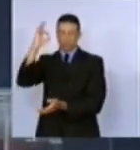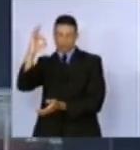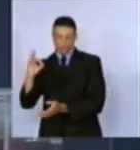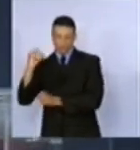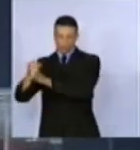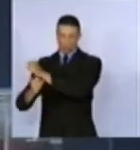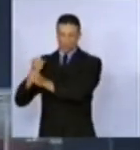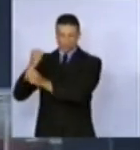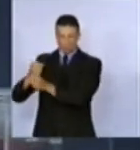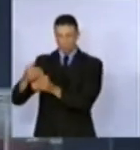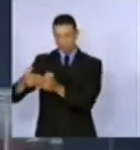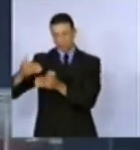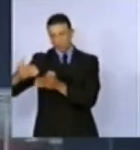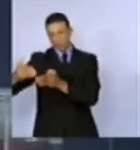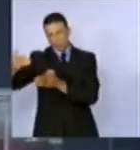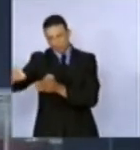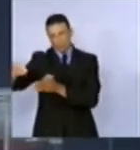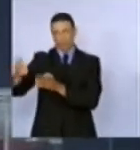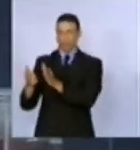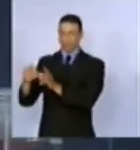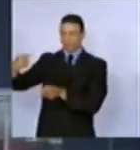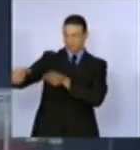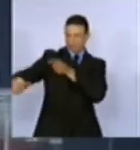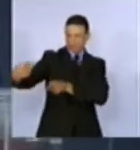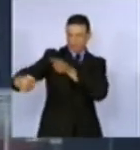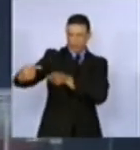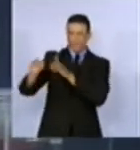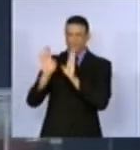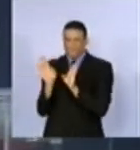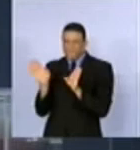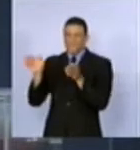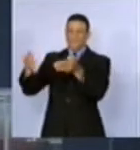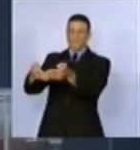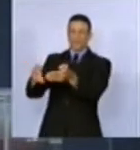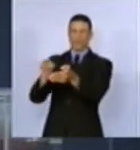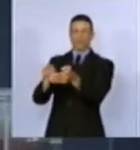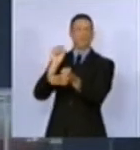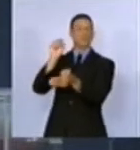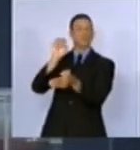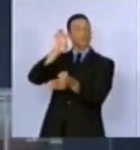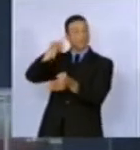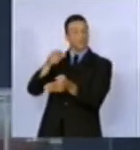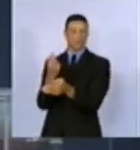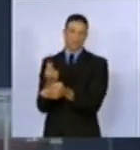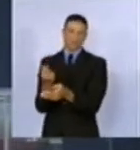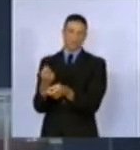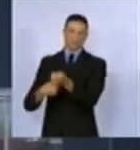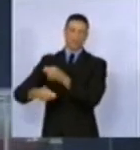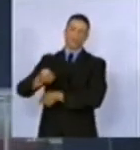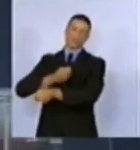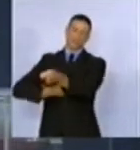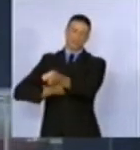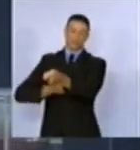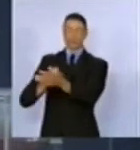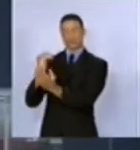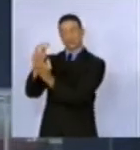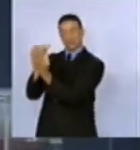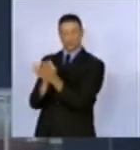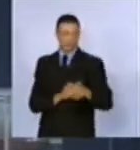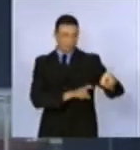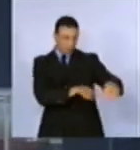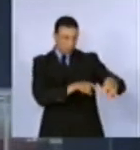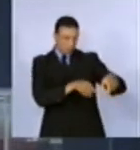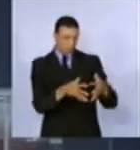é uma linha bastante competitiva e que tem como um dos focos exatamente bens de Capital E aí incluídos os equipamentos de